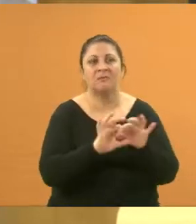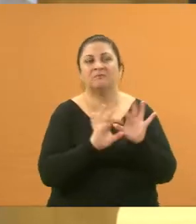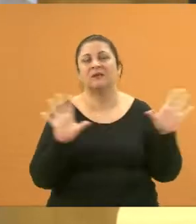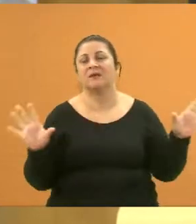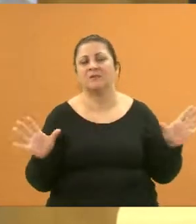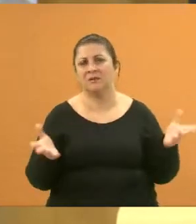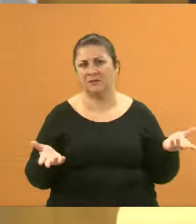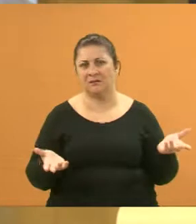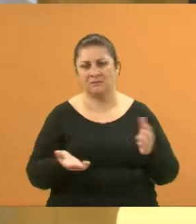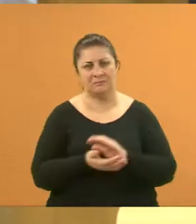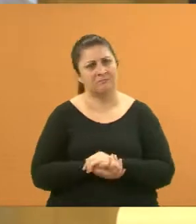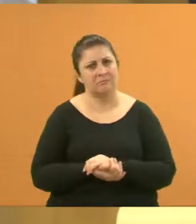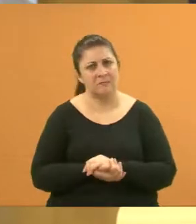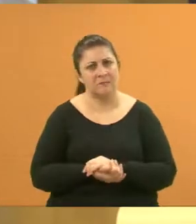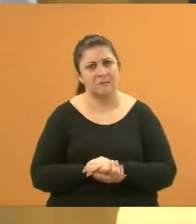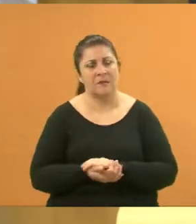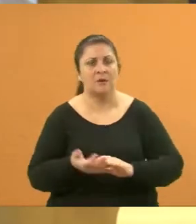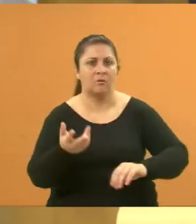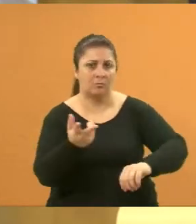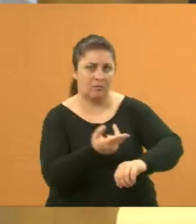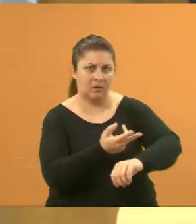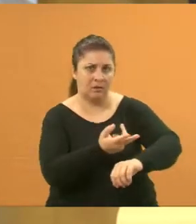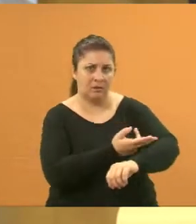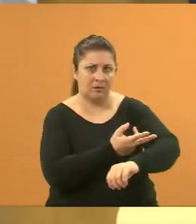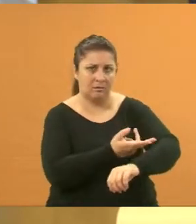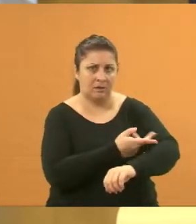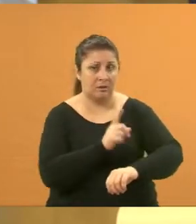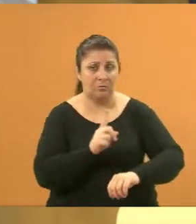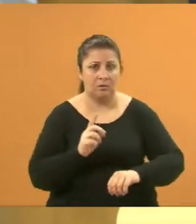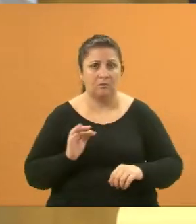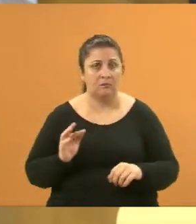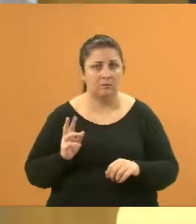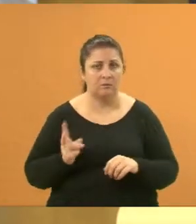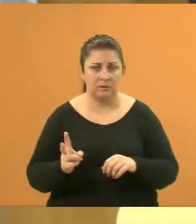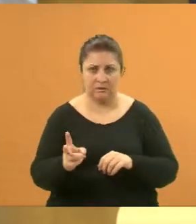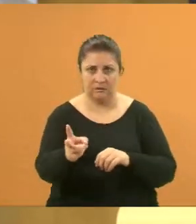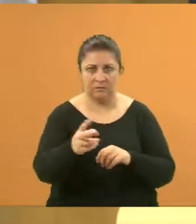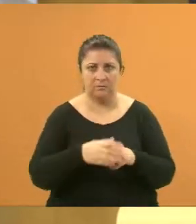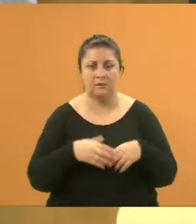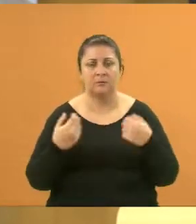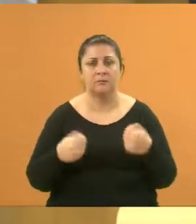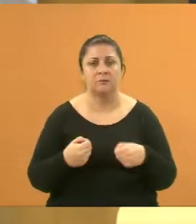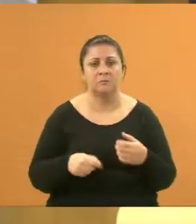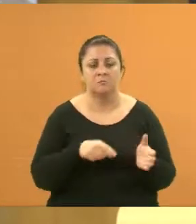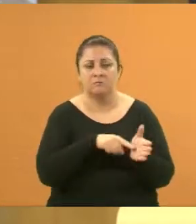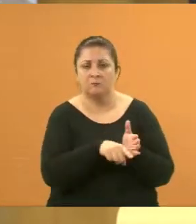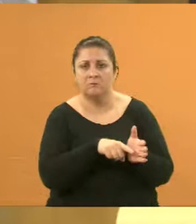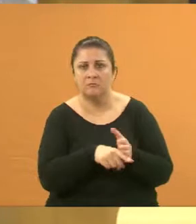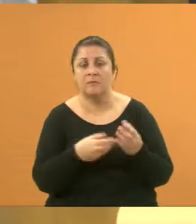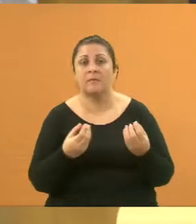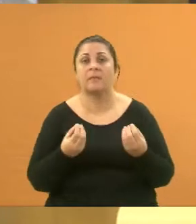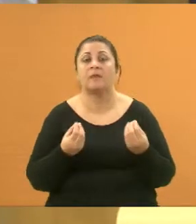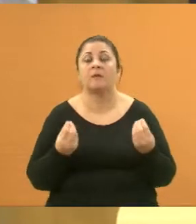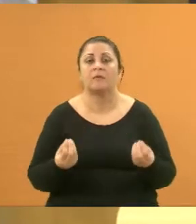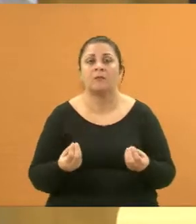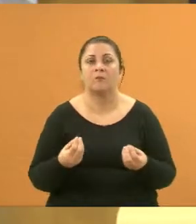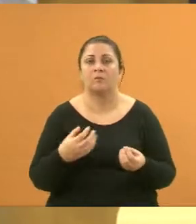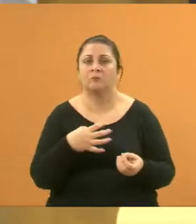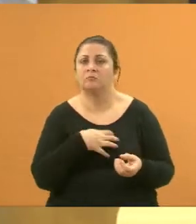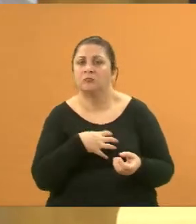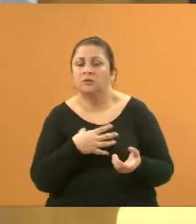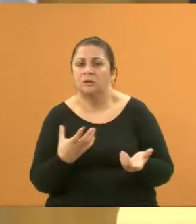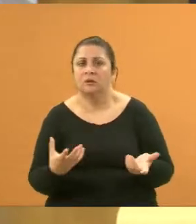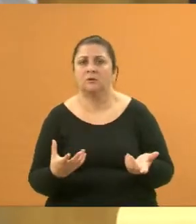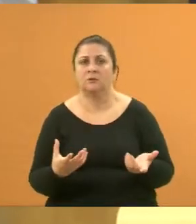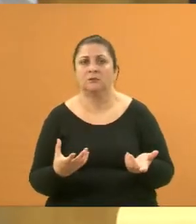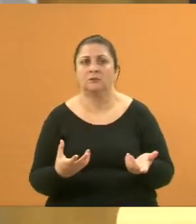multa. Então, acho que na capina, como não é um negócio definitivo, a gente ainda tem que procurar aí mecanismos